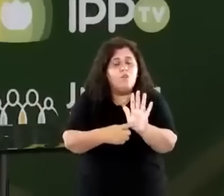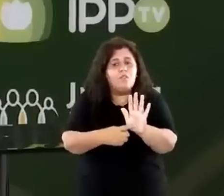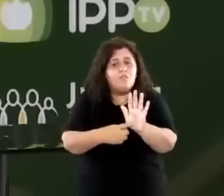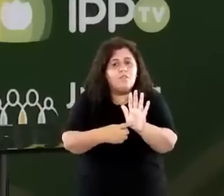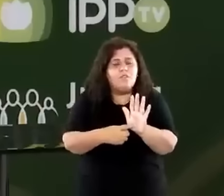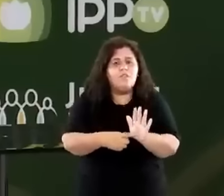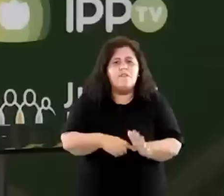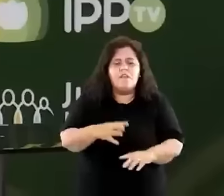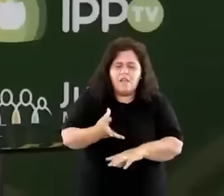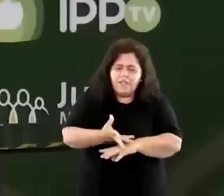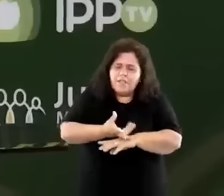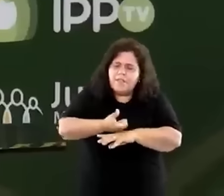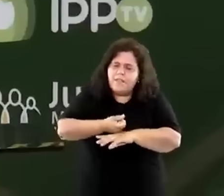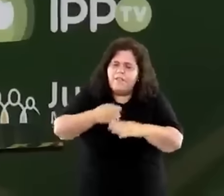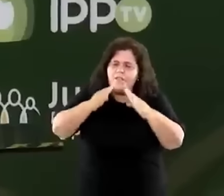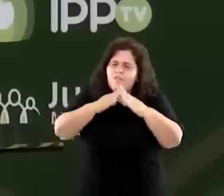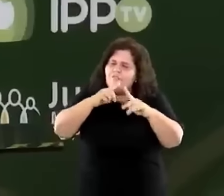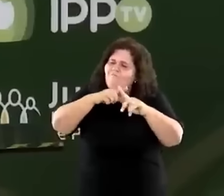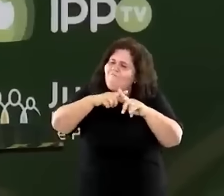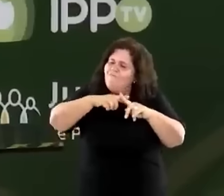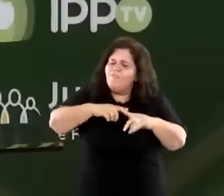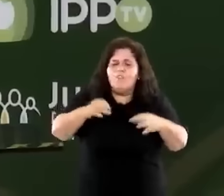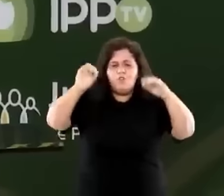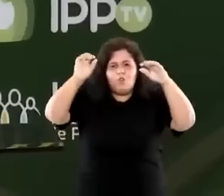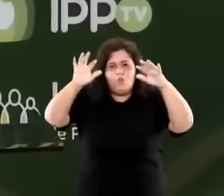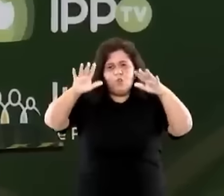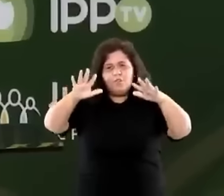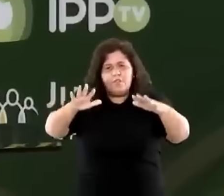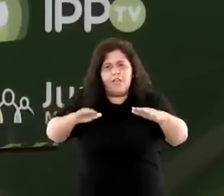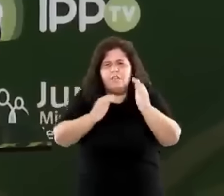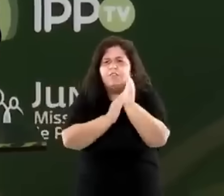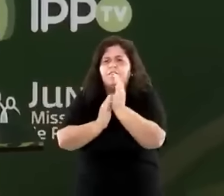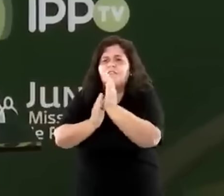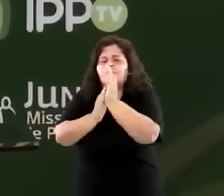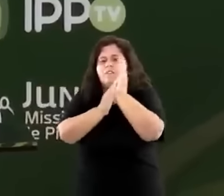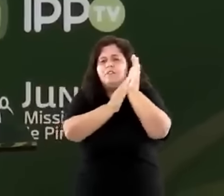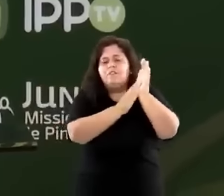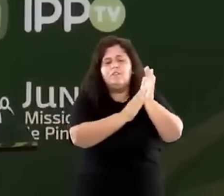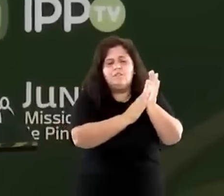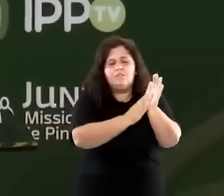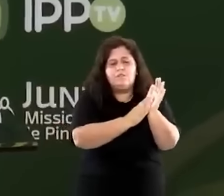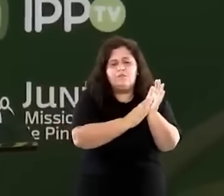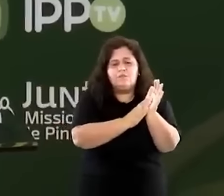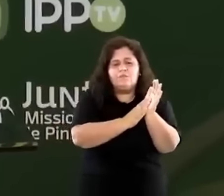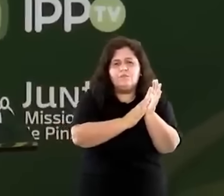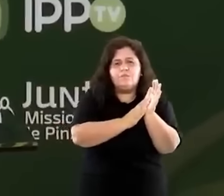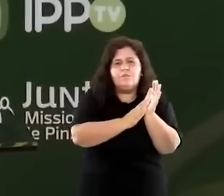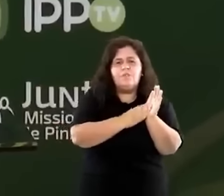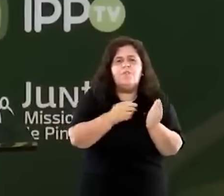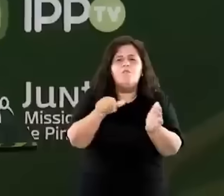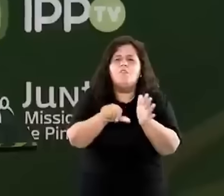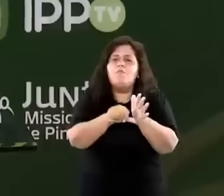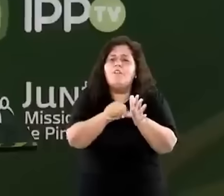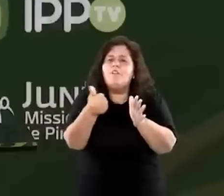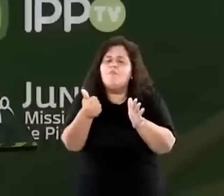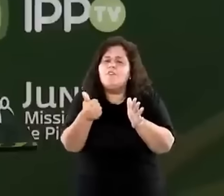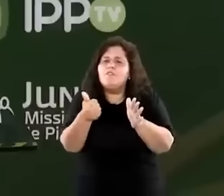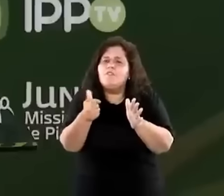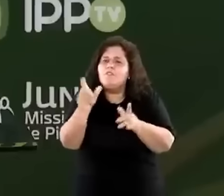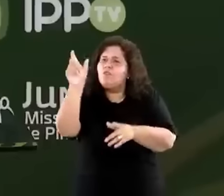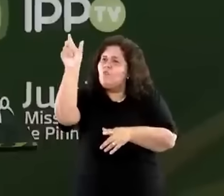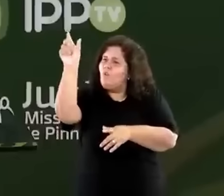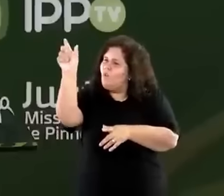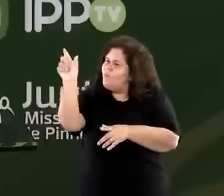glorificada Versículos 10 e 11 Aliás a partir do Versículo 9 primeiramente vejamos o objeto da